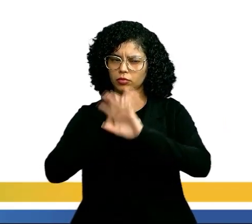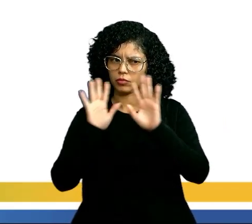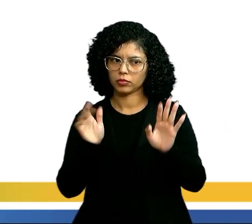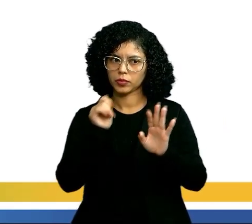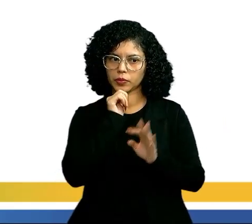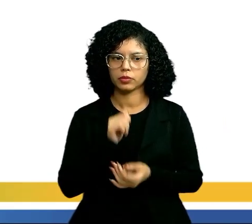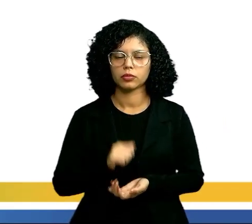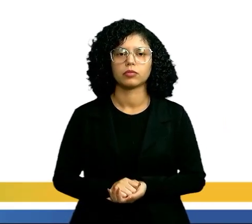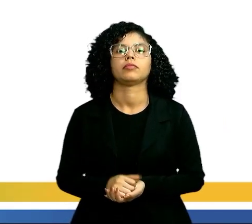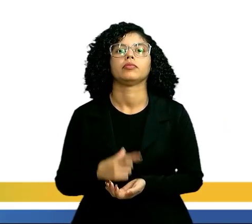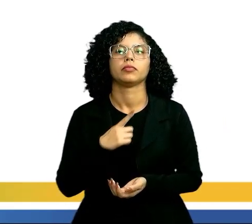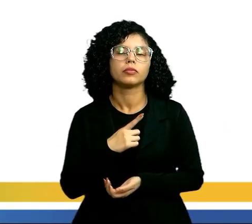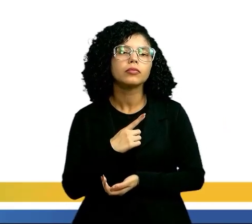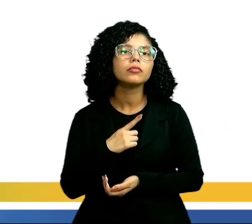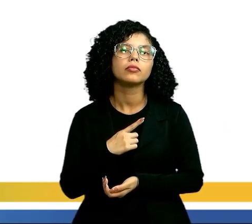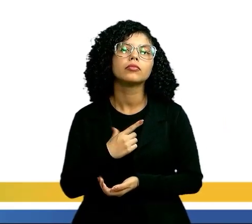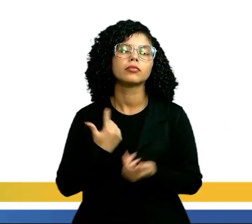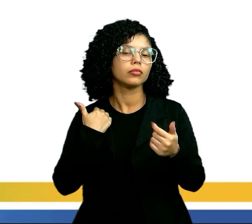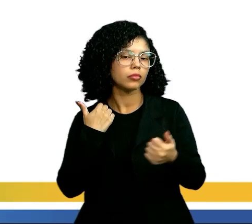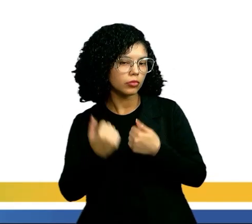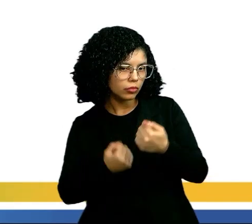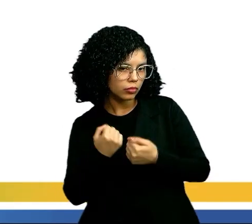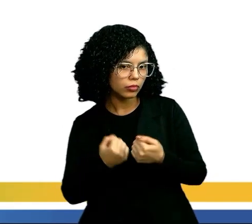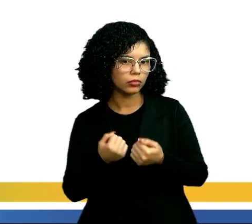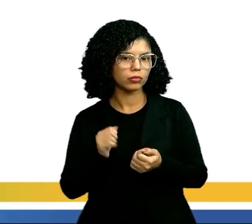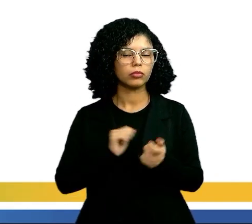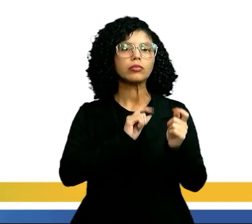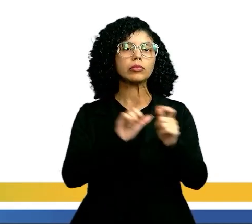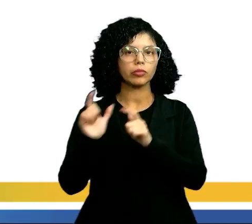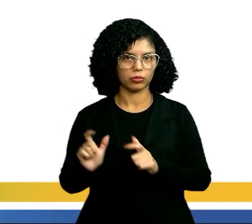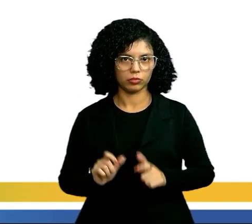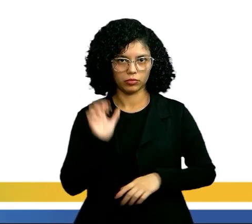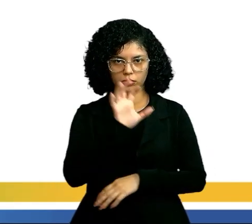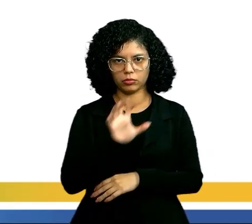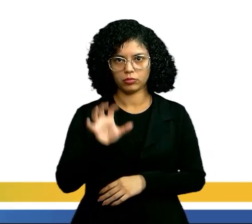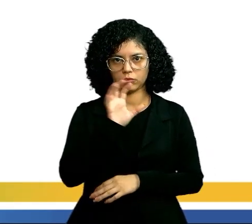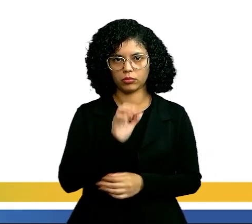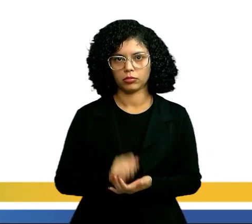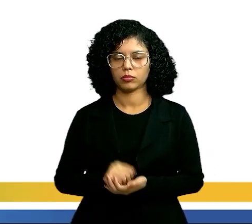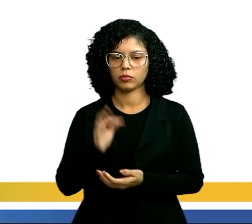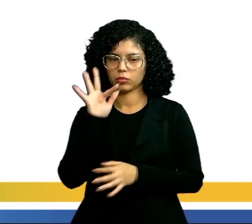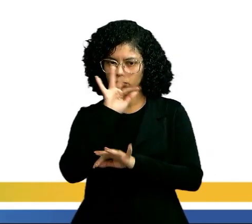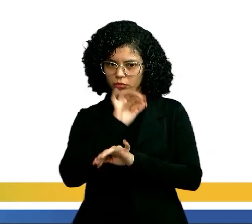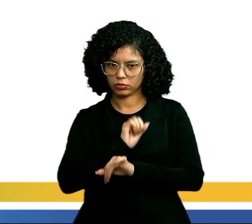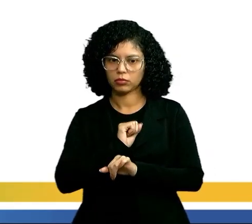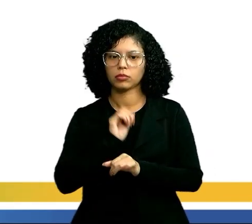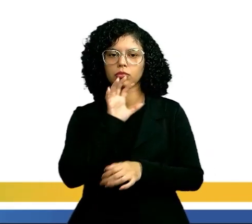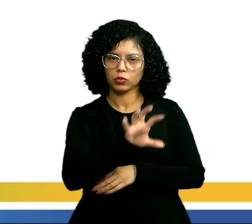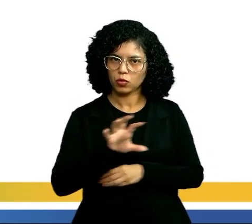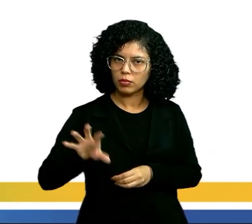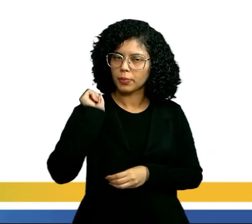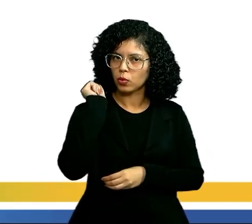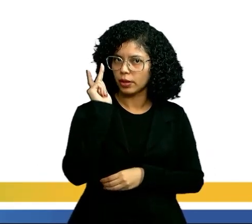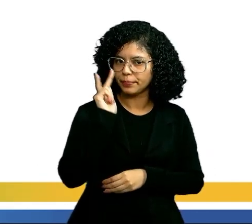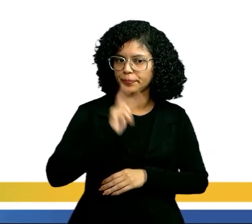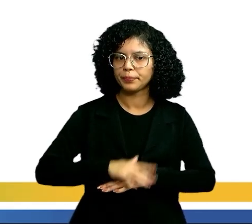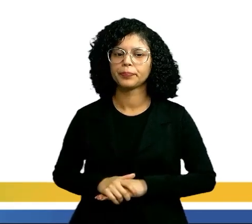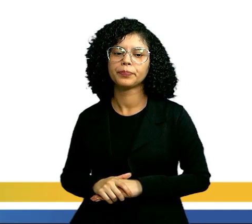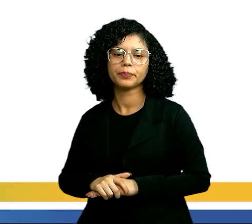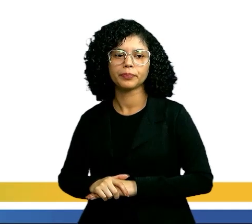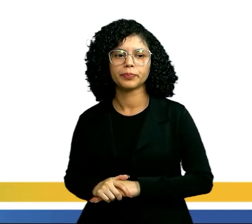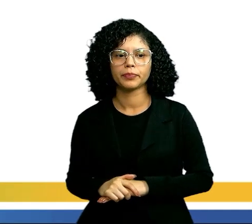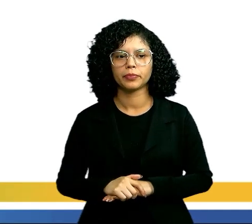claras, né, em termos da densidade de transporte nessas regiões de cores mais escuras do mapa, certo?